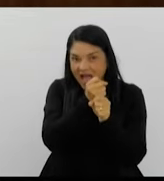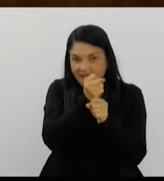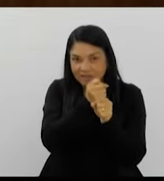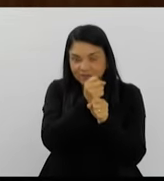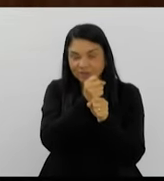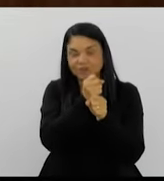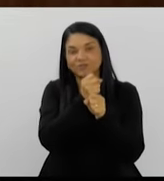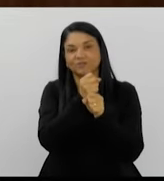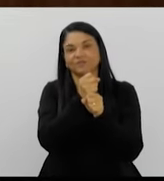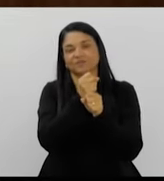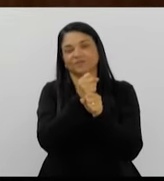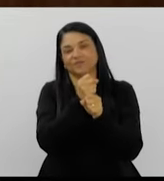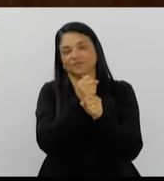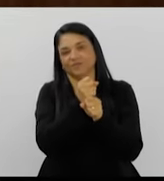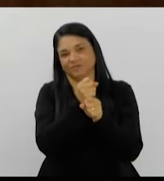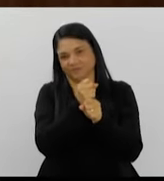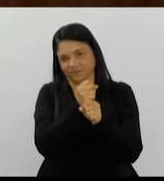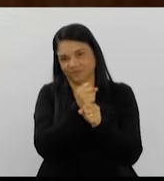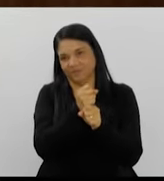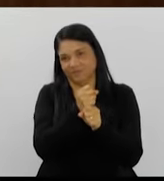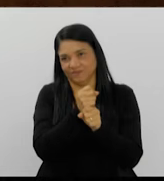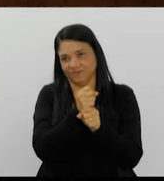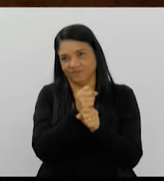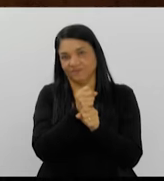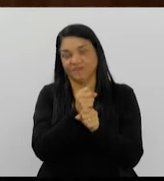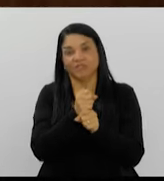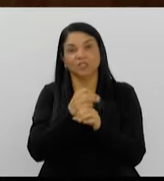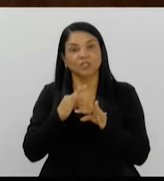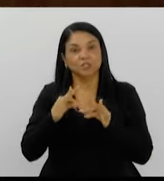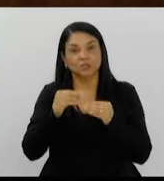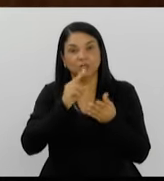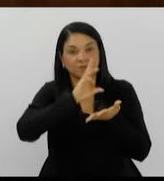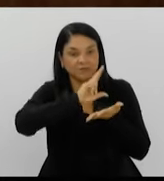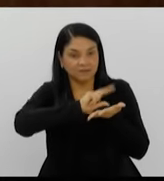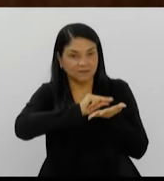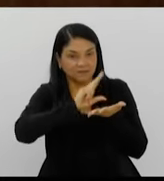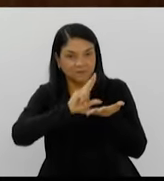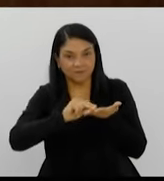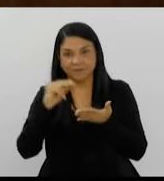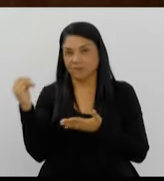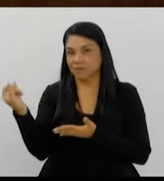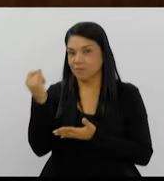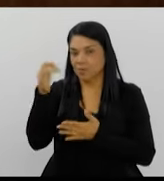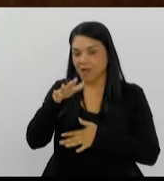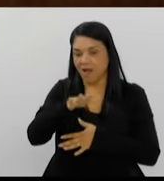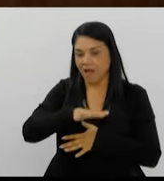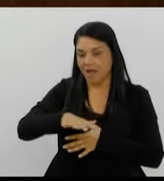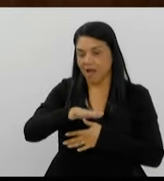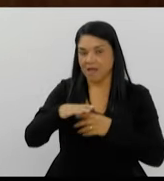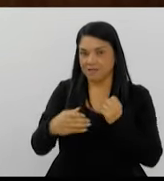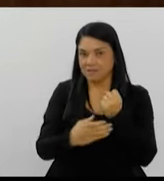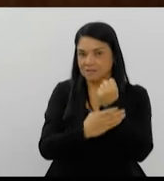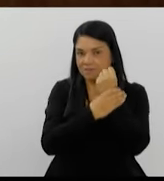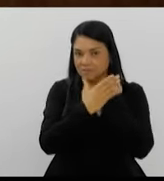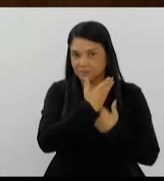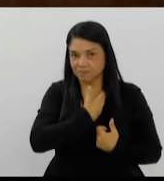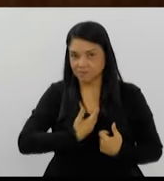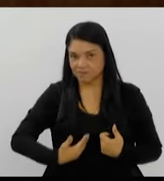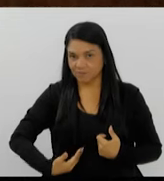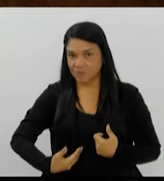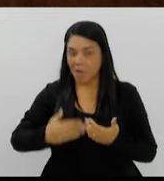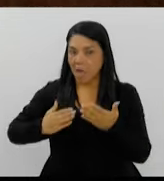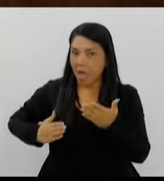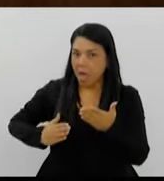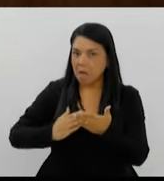menos nesses 6 anos todas as pautas importantes para a área de segurança pública Foram